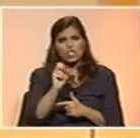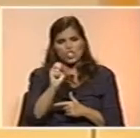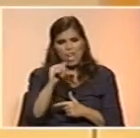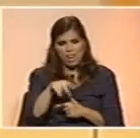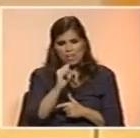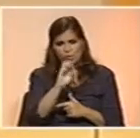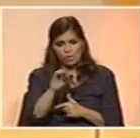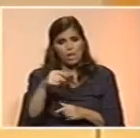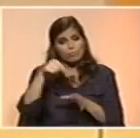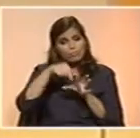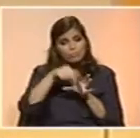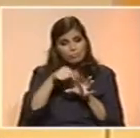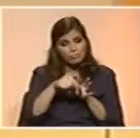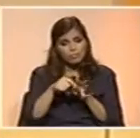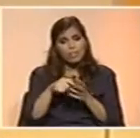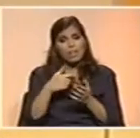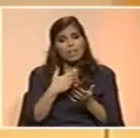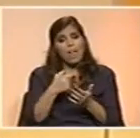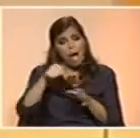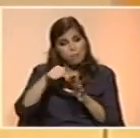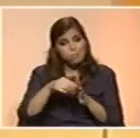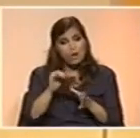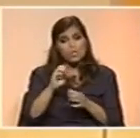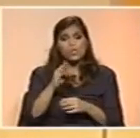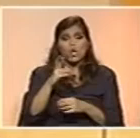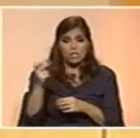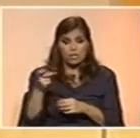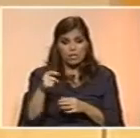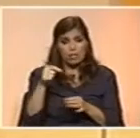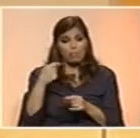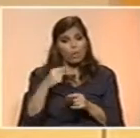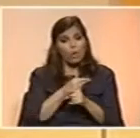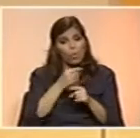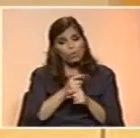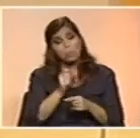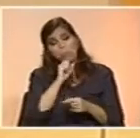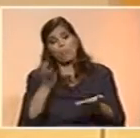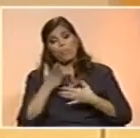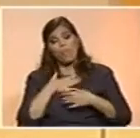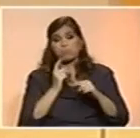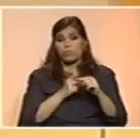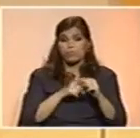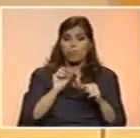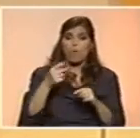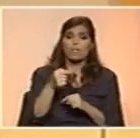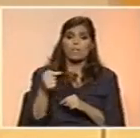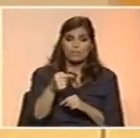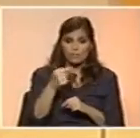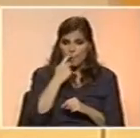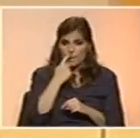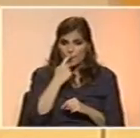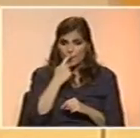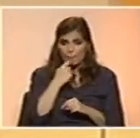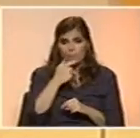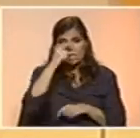soja que têm efeitos estrogénicos. E que poderá ser bom, poderá ser mau. Aliás, eu penso que em relação ao público em geral, está mais ou